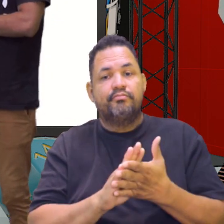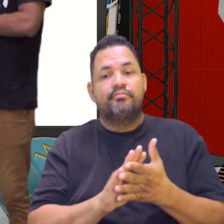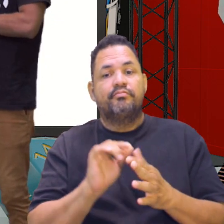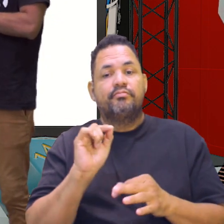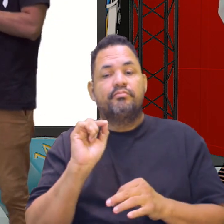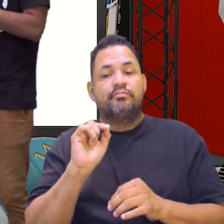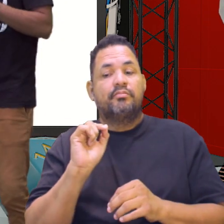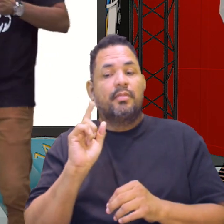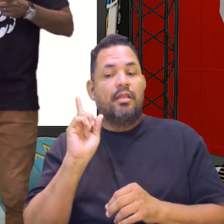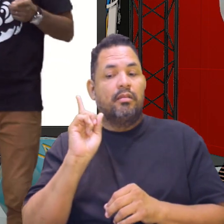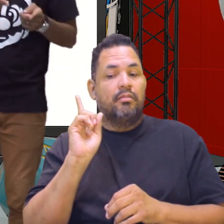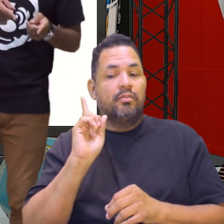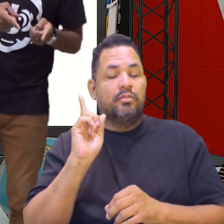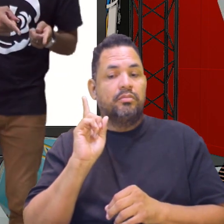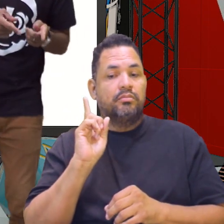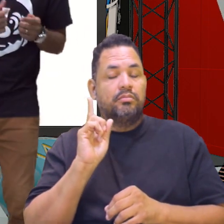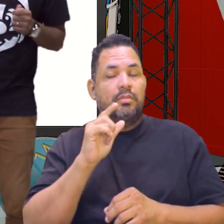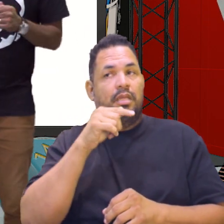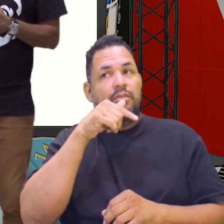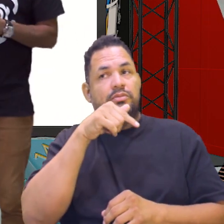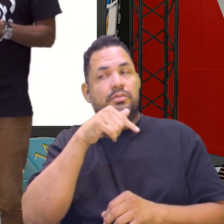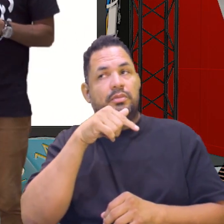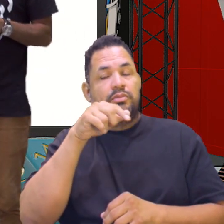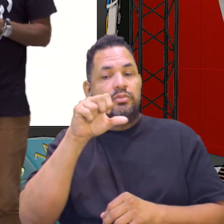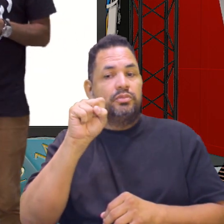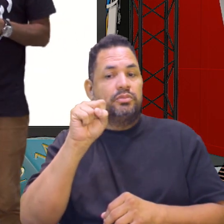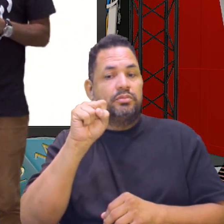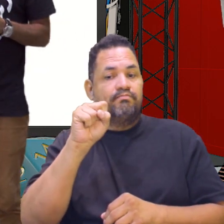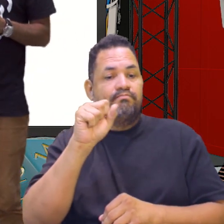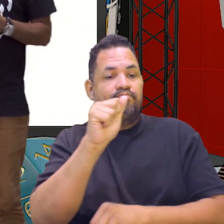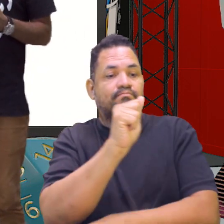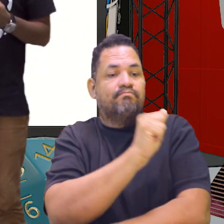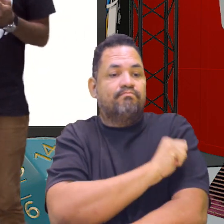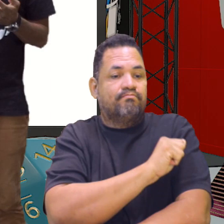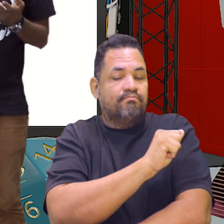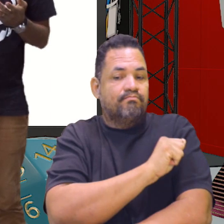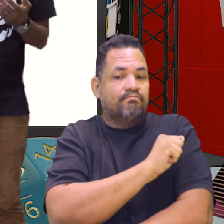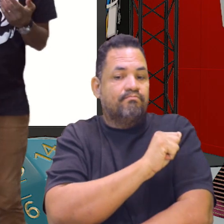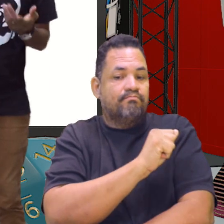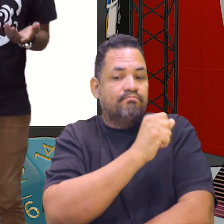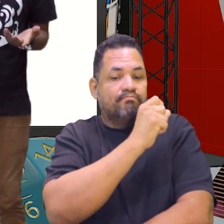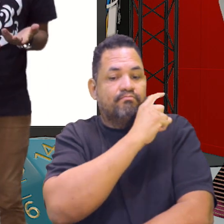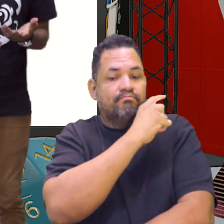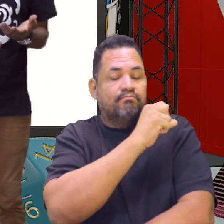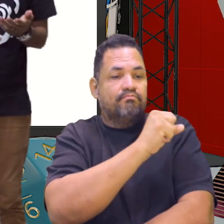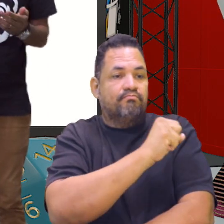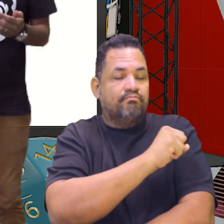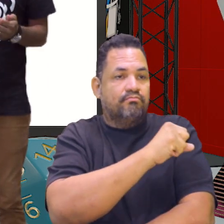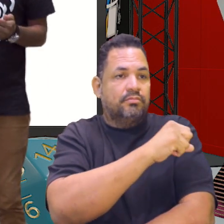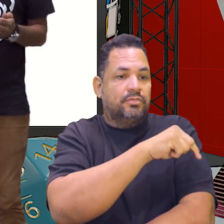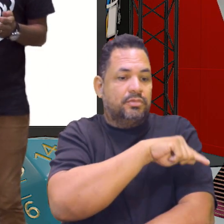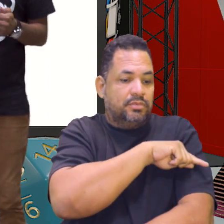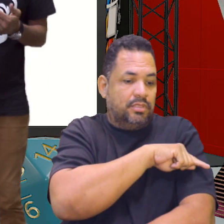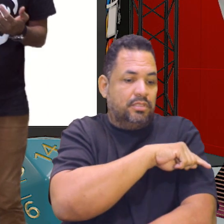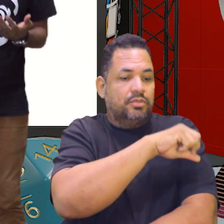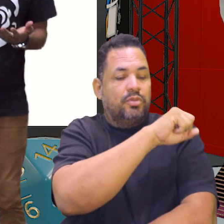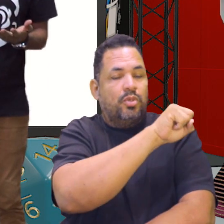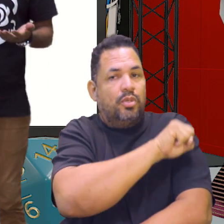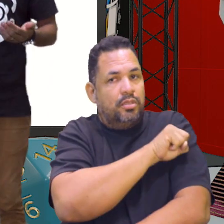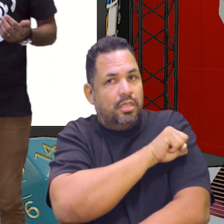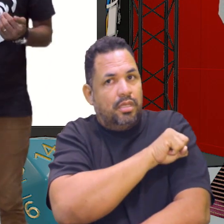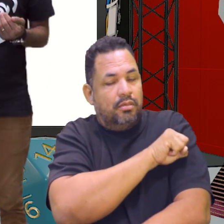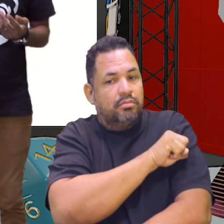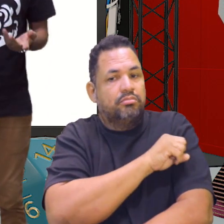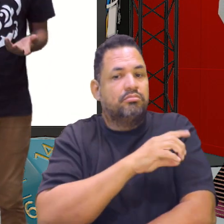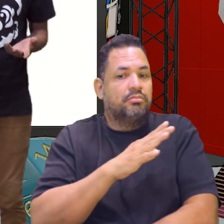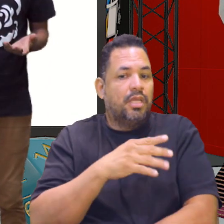aqui. Está lá no 7º e no 8º ano. Sujeito, né? Que foi álgebra, não é valor